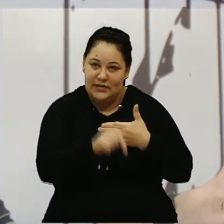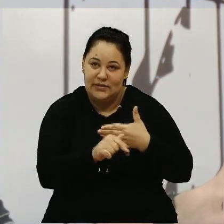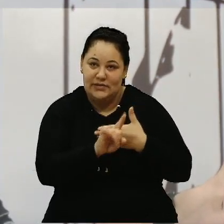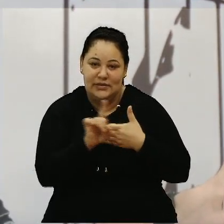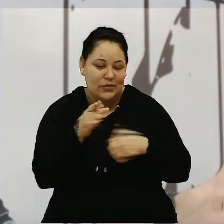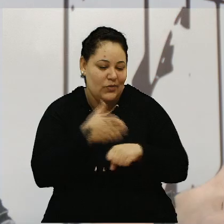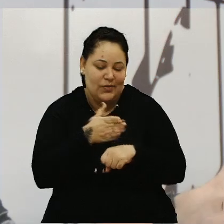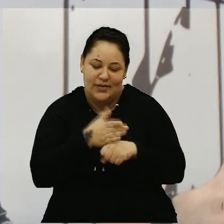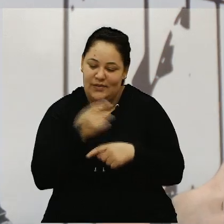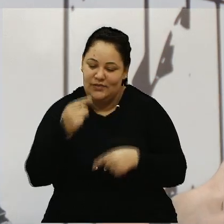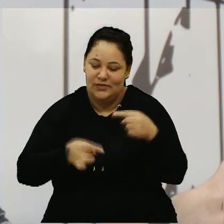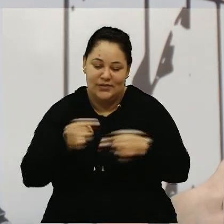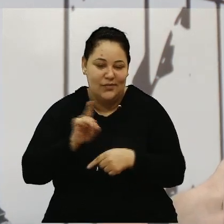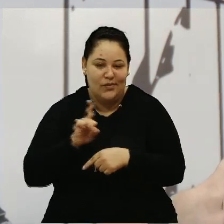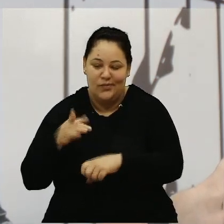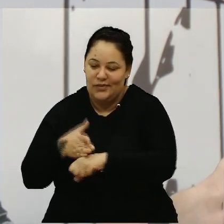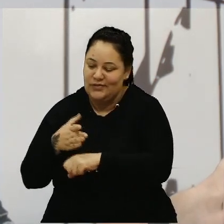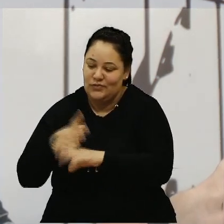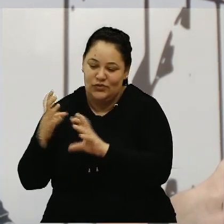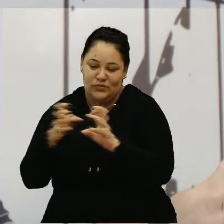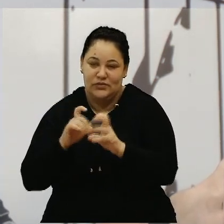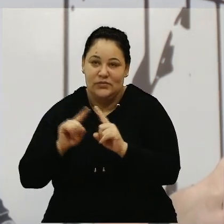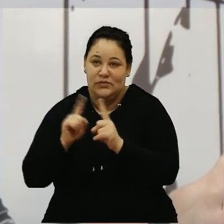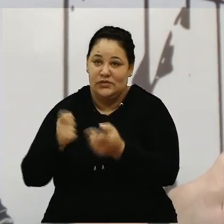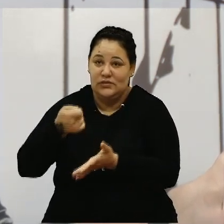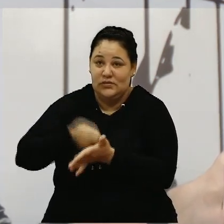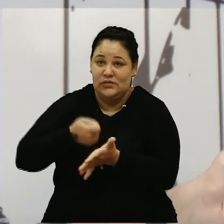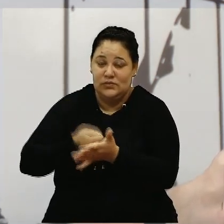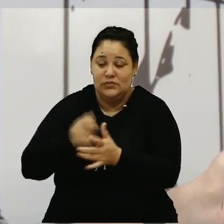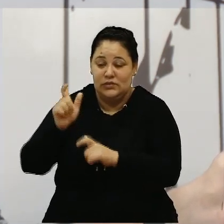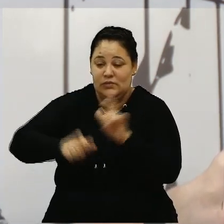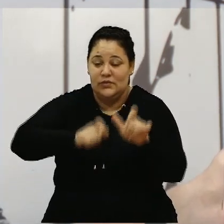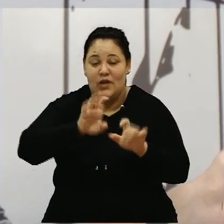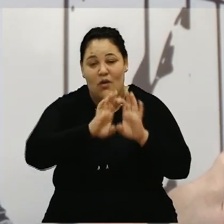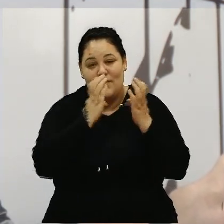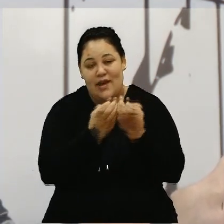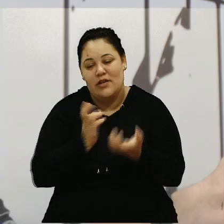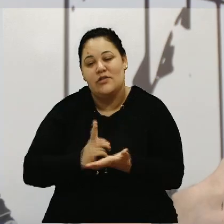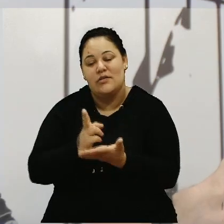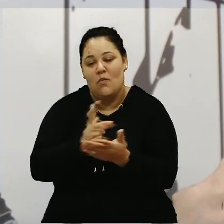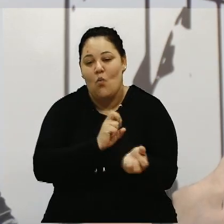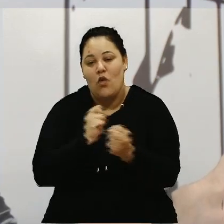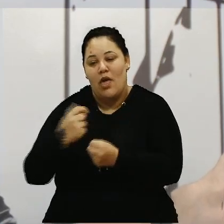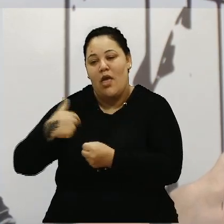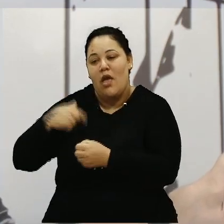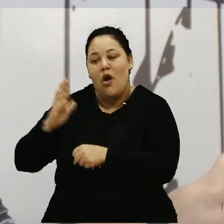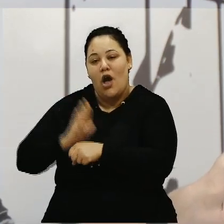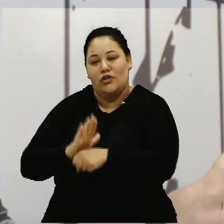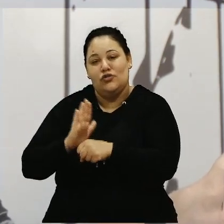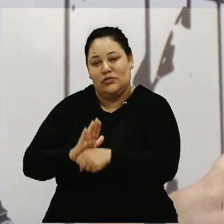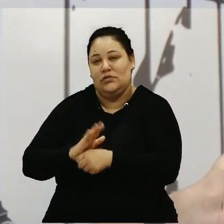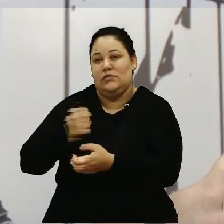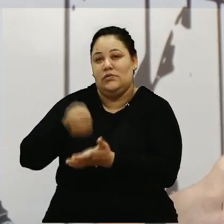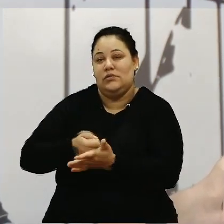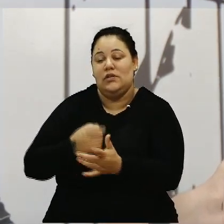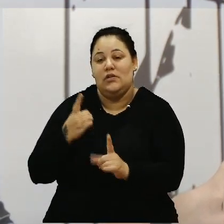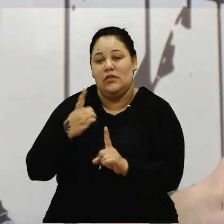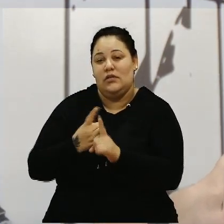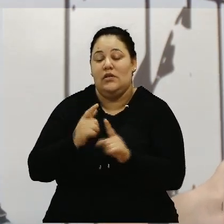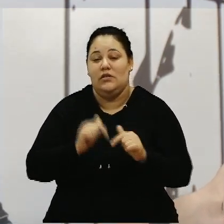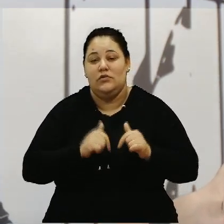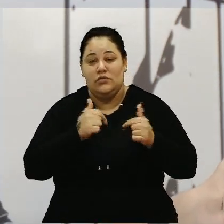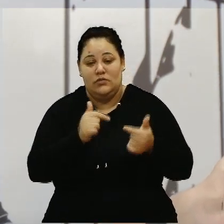não entro em briga, mas eu luto pelas pessoas, eu luto pela comunidade, e sempre que eu vou estar trabalhando e buscando ações